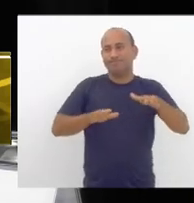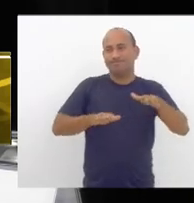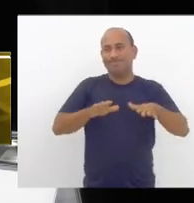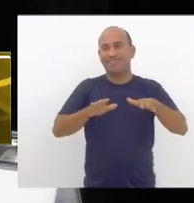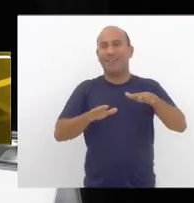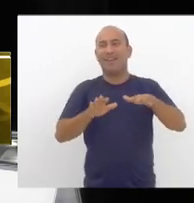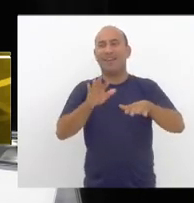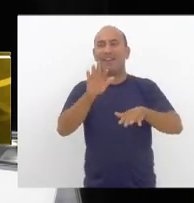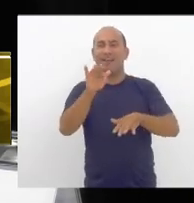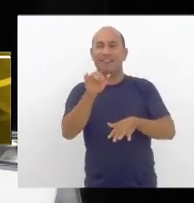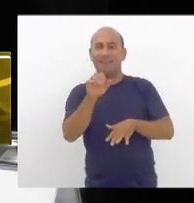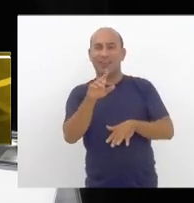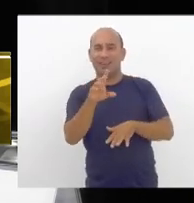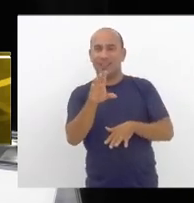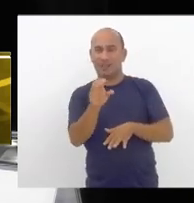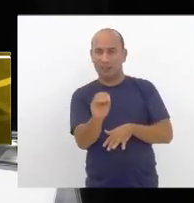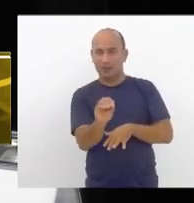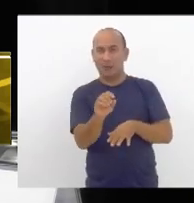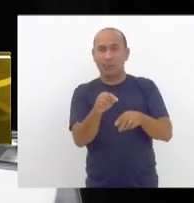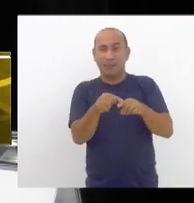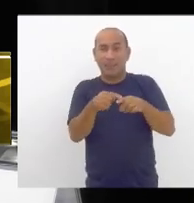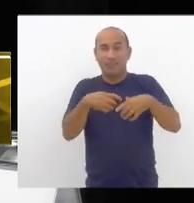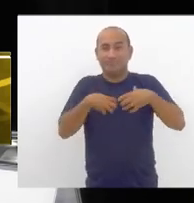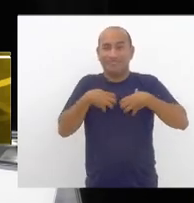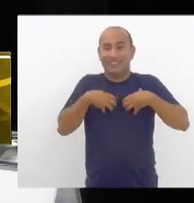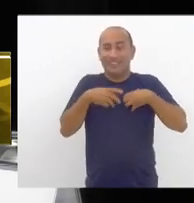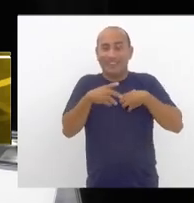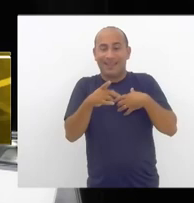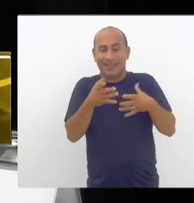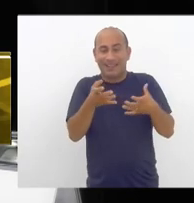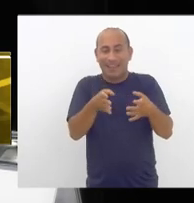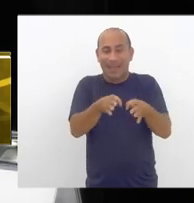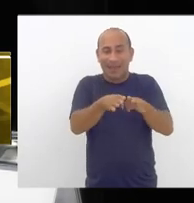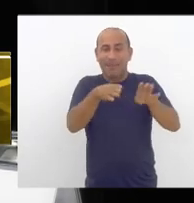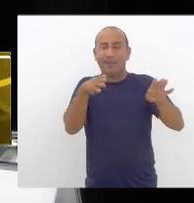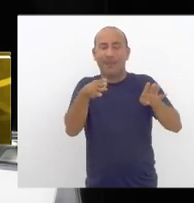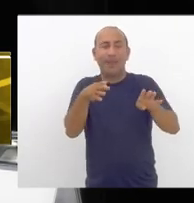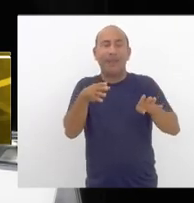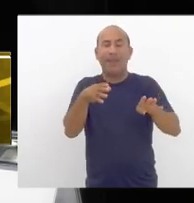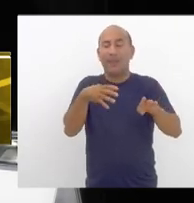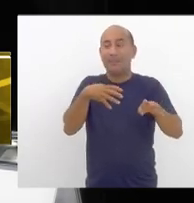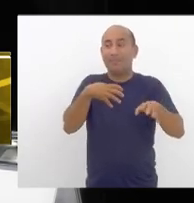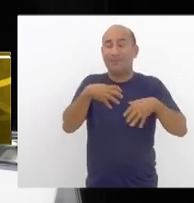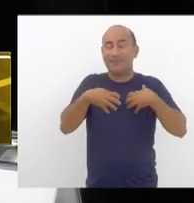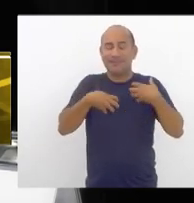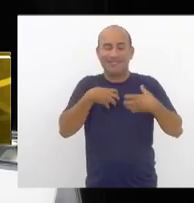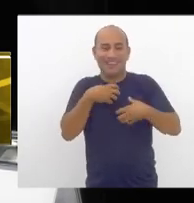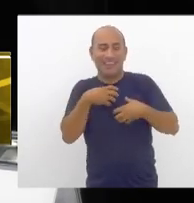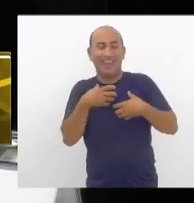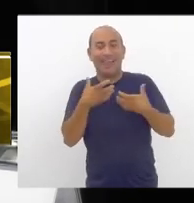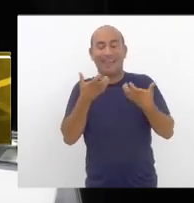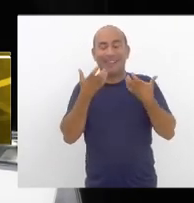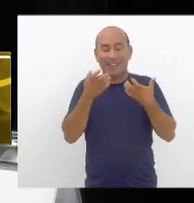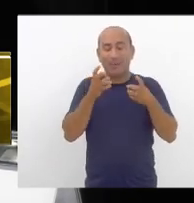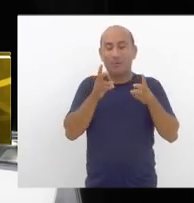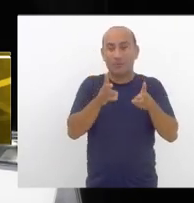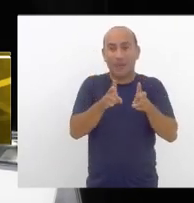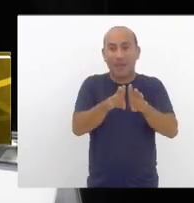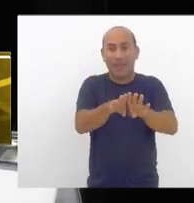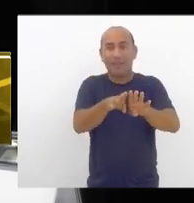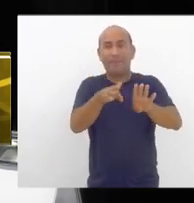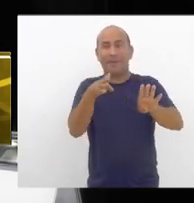Fernando porque o agonia dele era abrir e ele me equilibrava porque a minha agonia era manter aberto